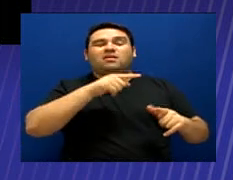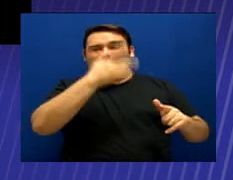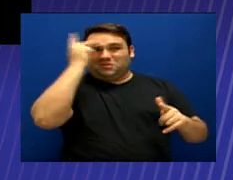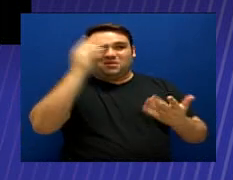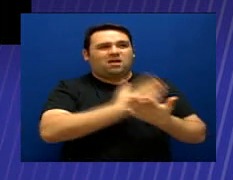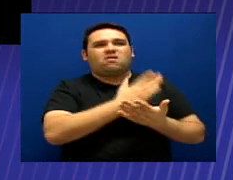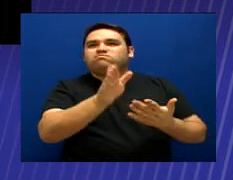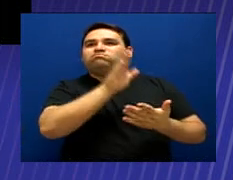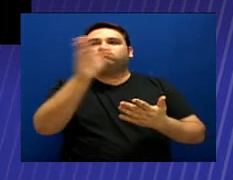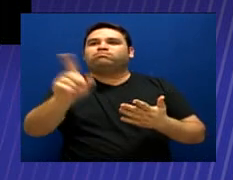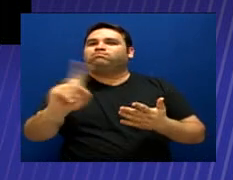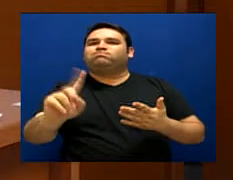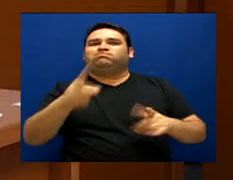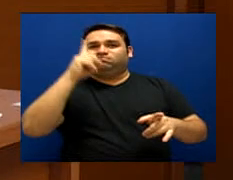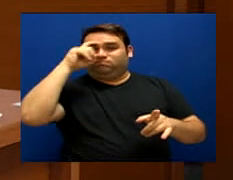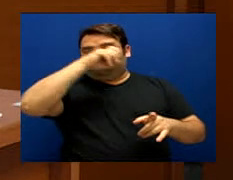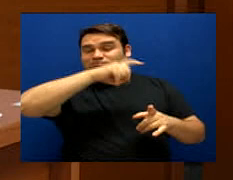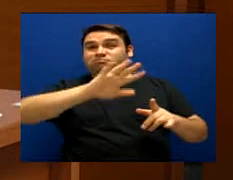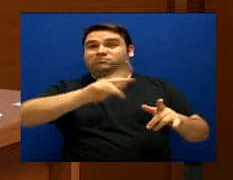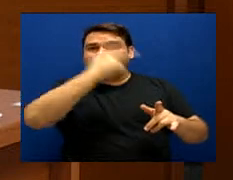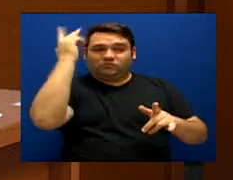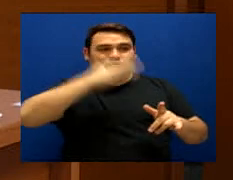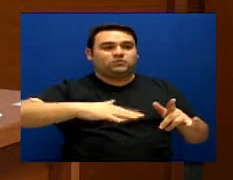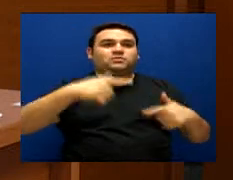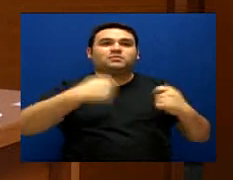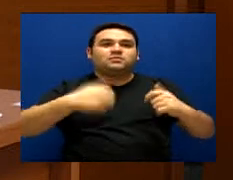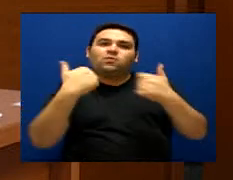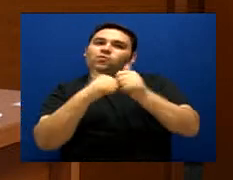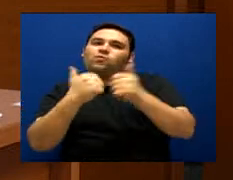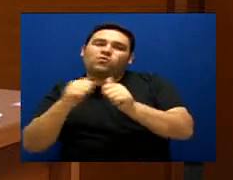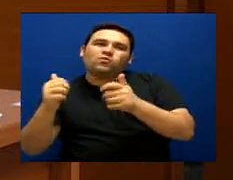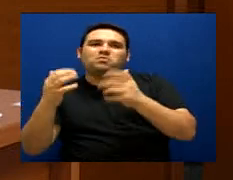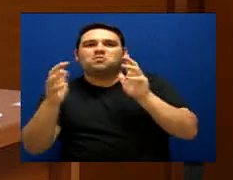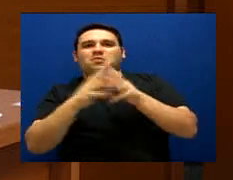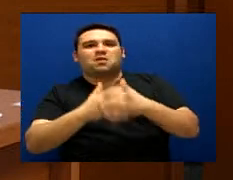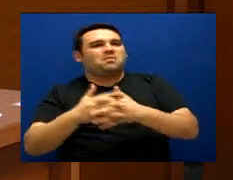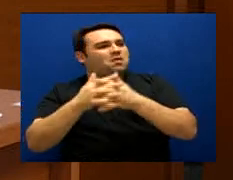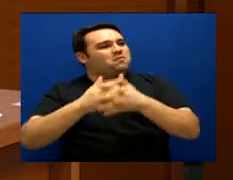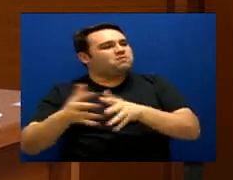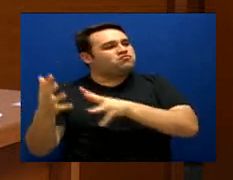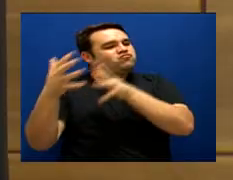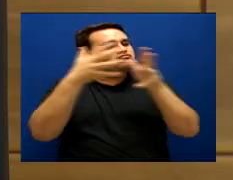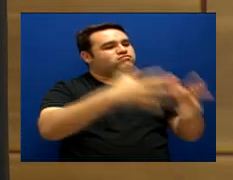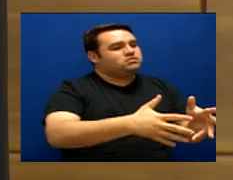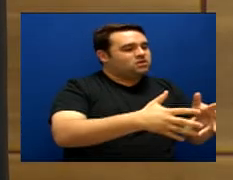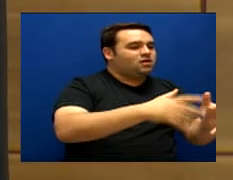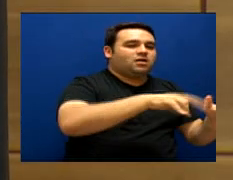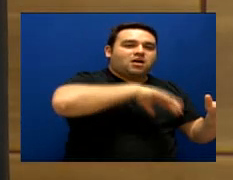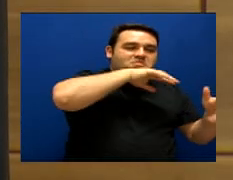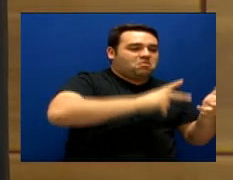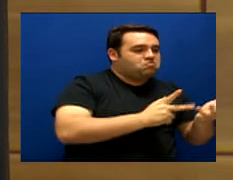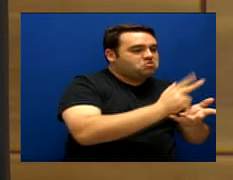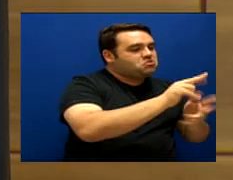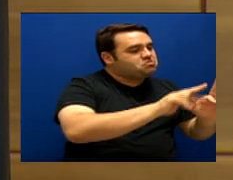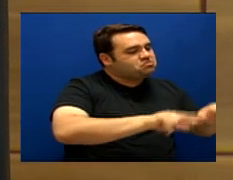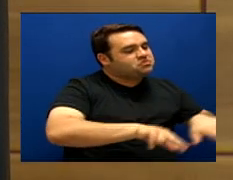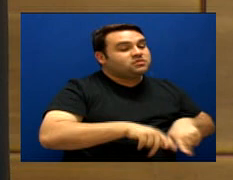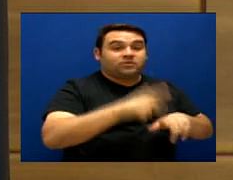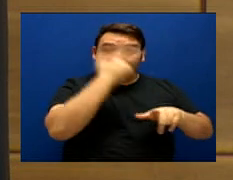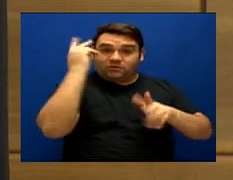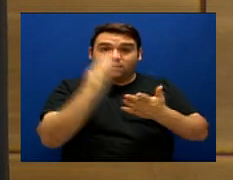castração e precisam realmente que esse tipo de serviço venha até eles. Tem pessoas que são